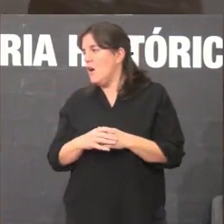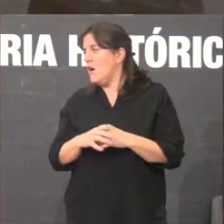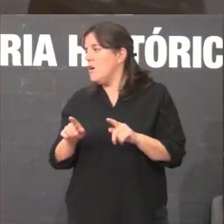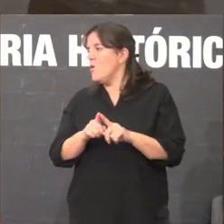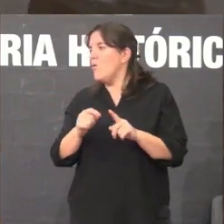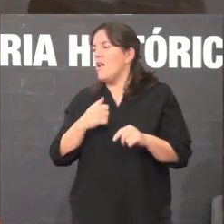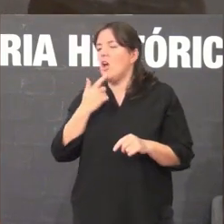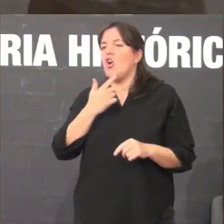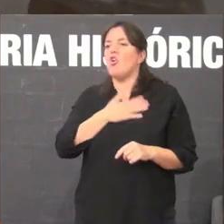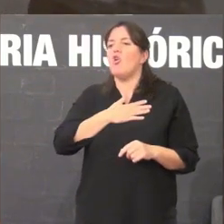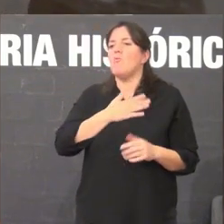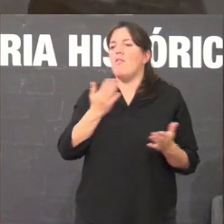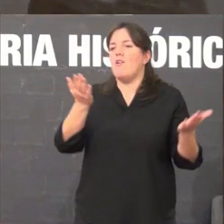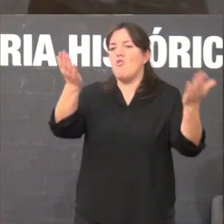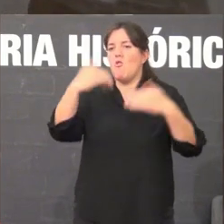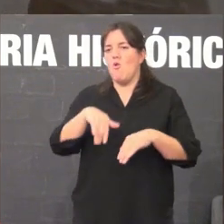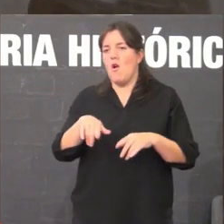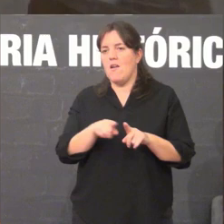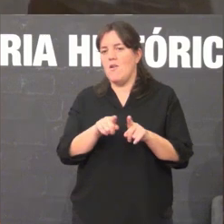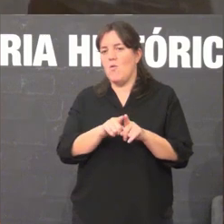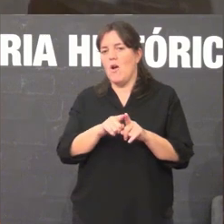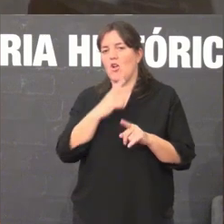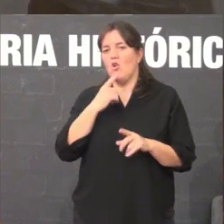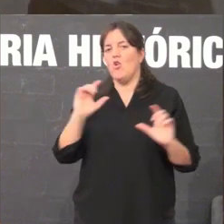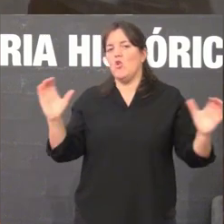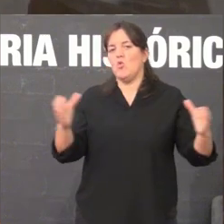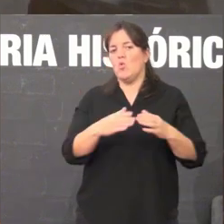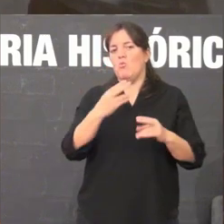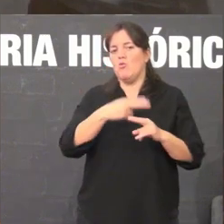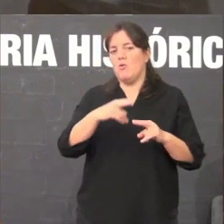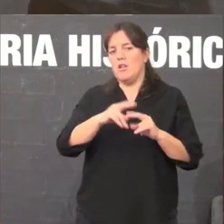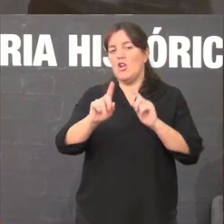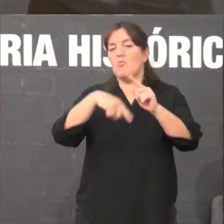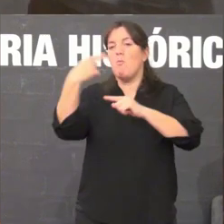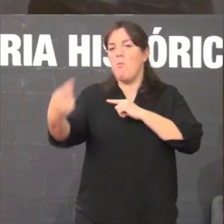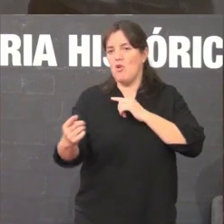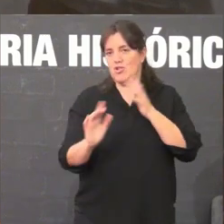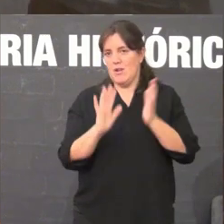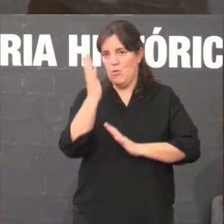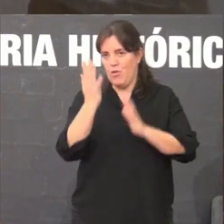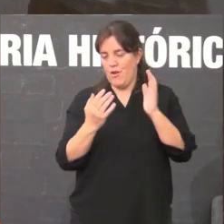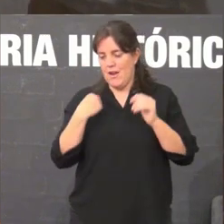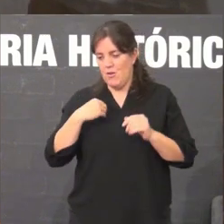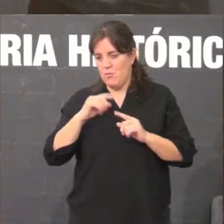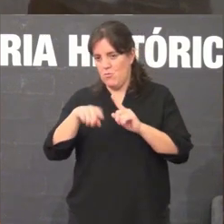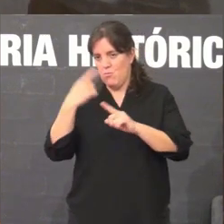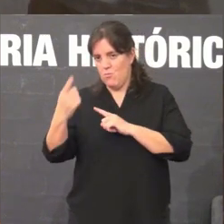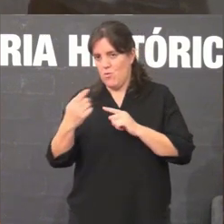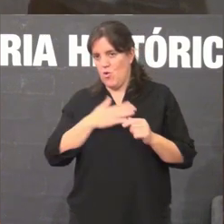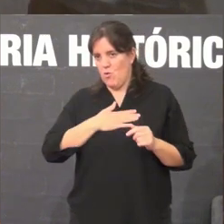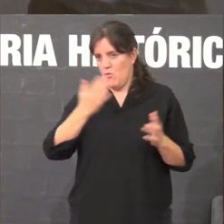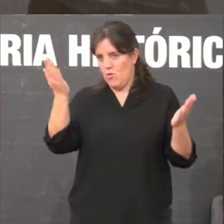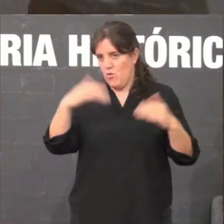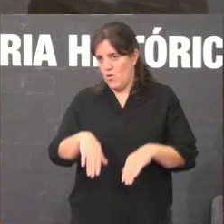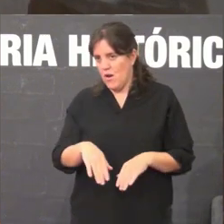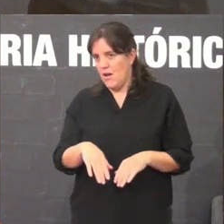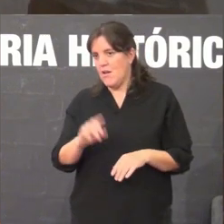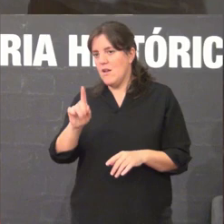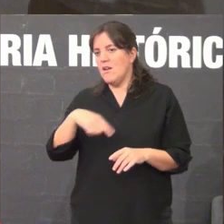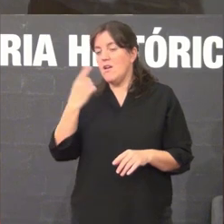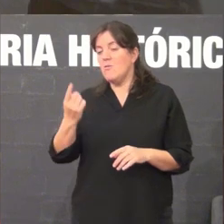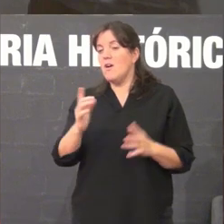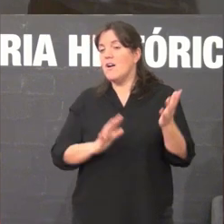incómoda para o poder político pós-revolucionário. E quando se fazia uma discussão sobre o que foi a